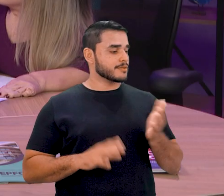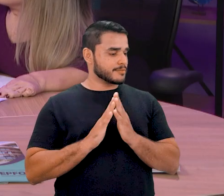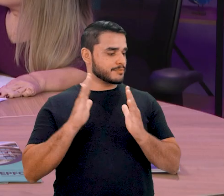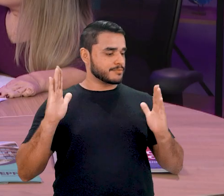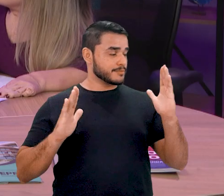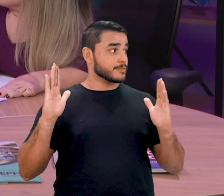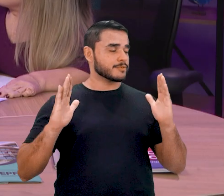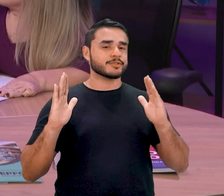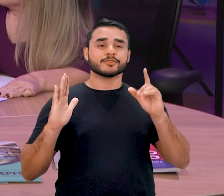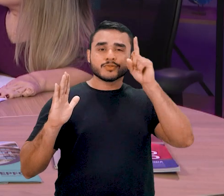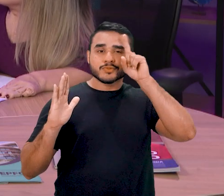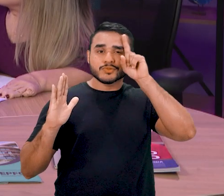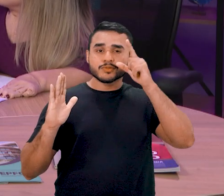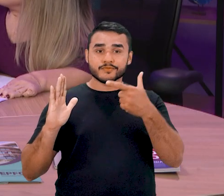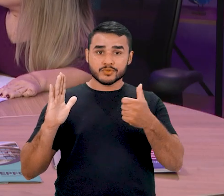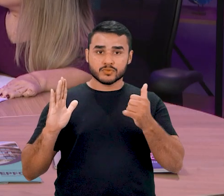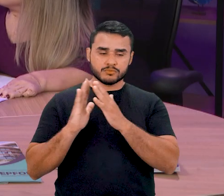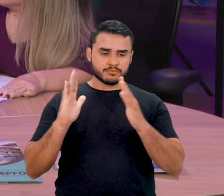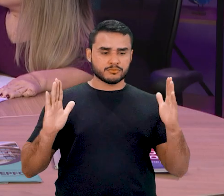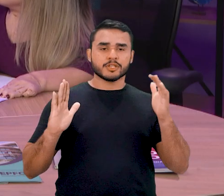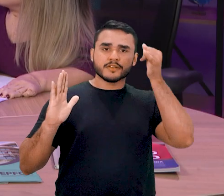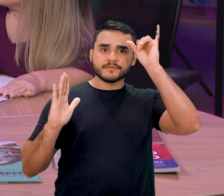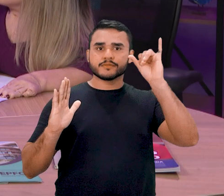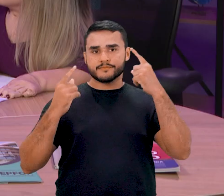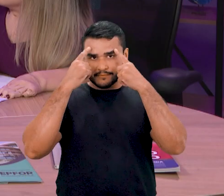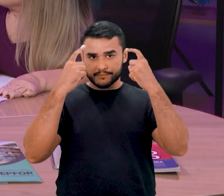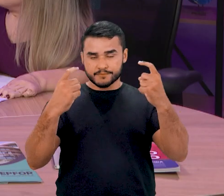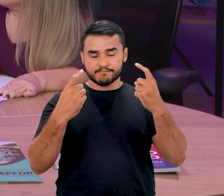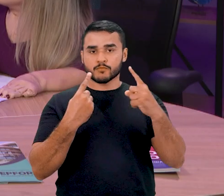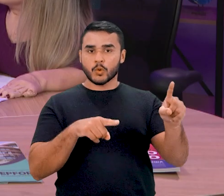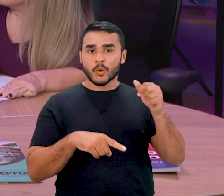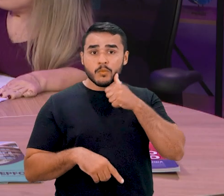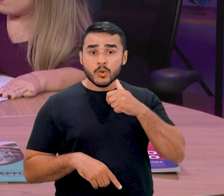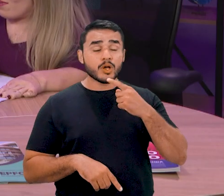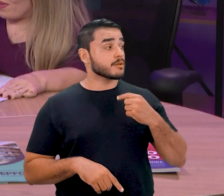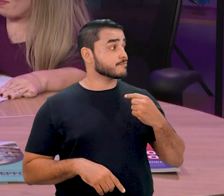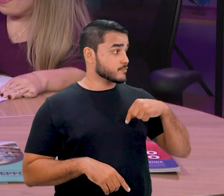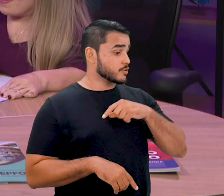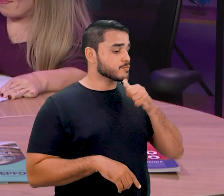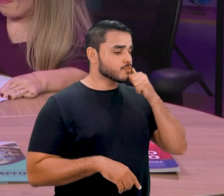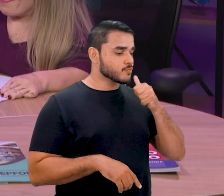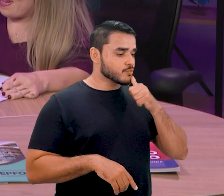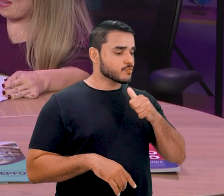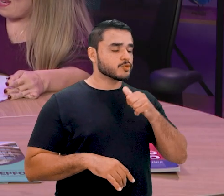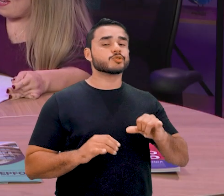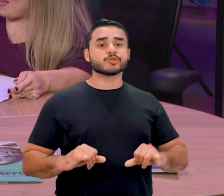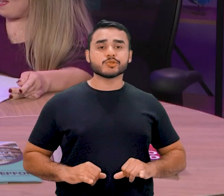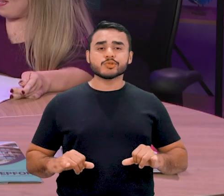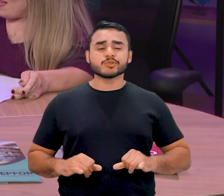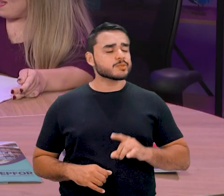combate à violência contra as mulheres. E nós, mulheres com deficiência, somos vítimas de